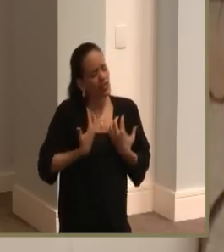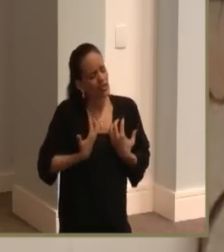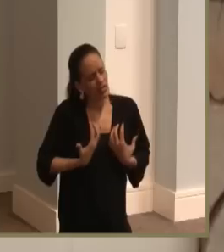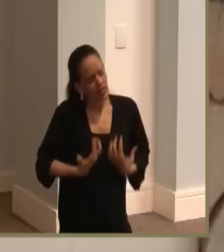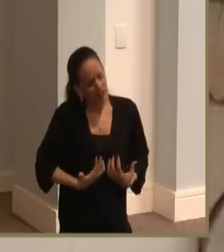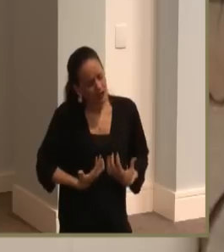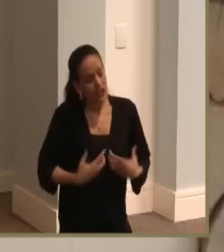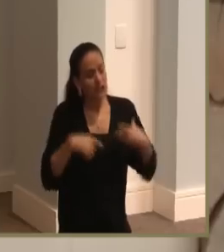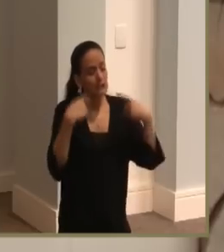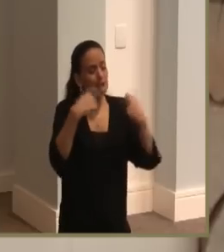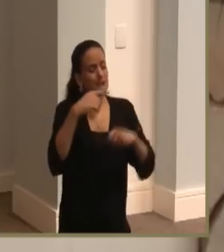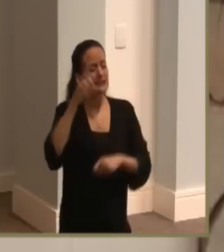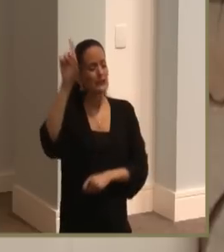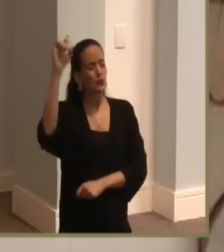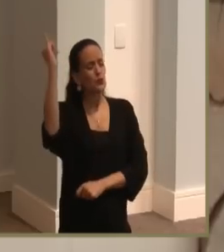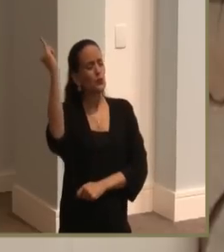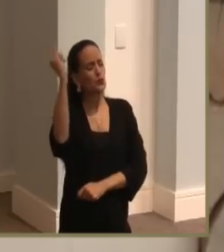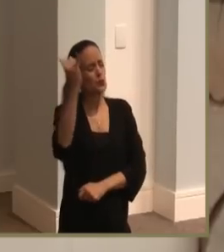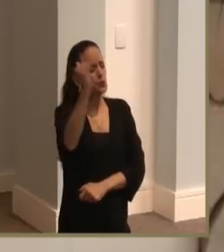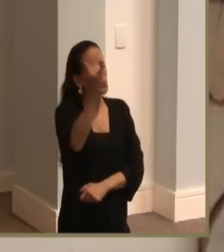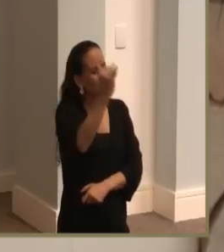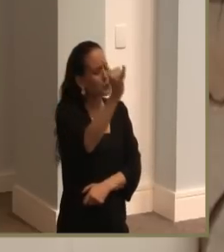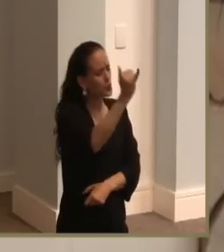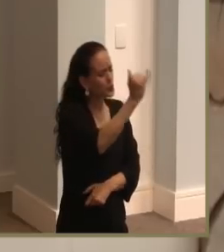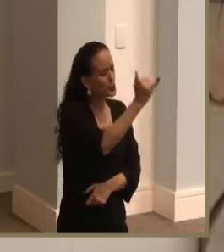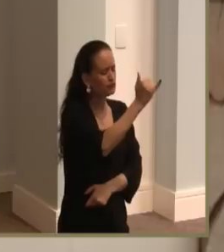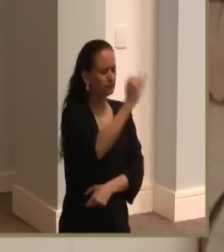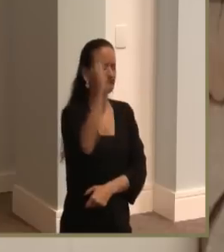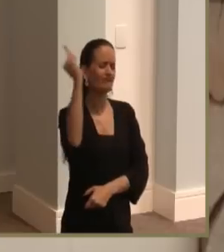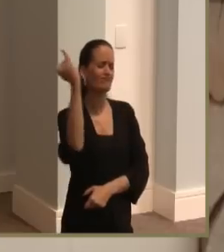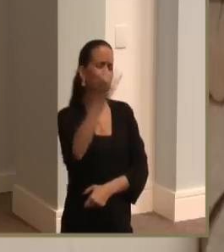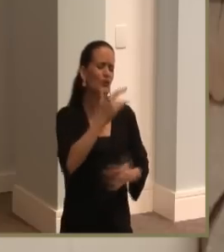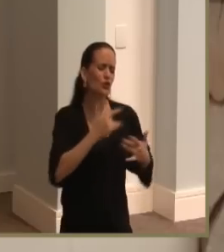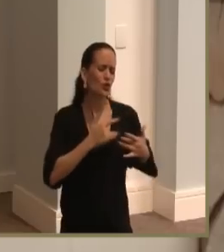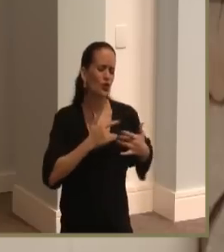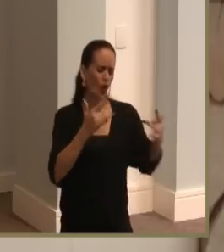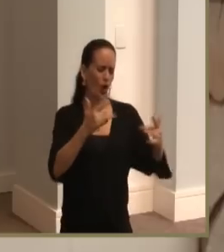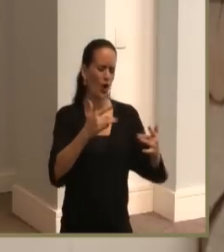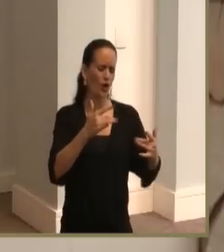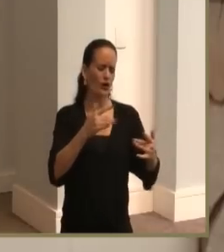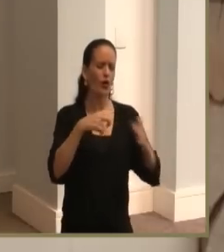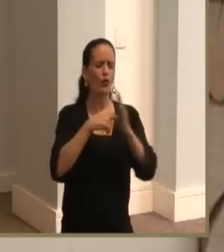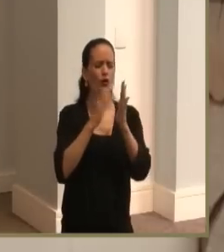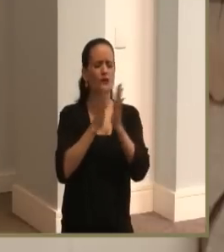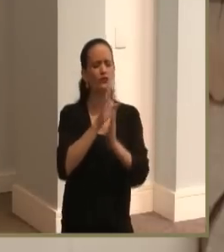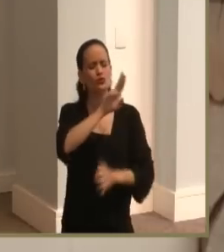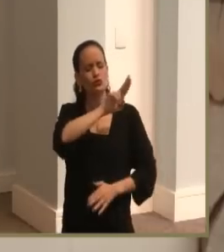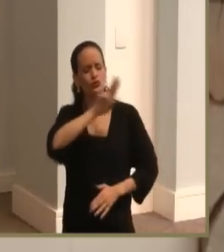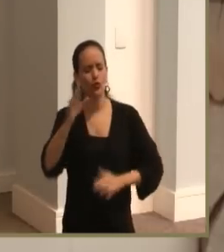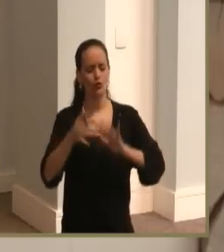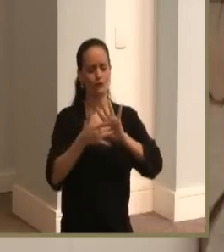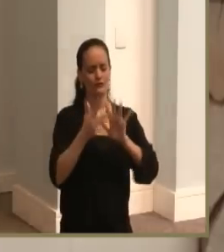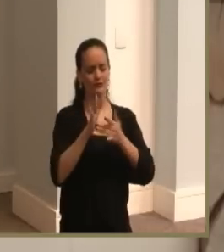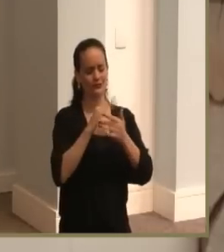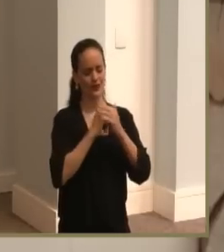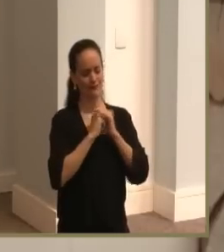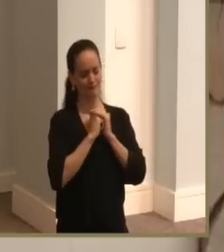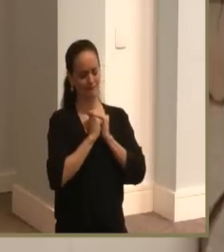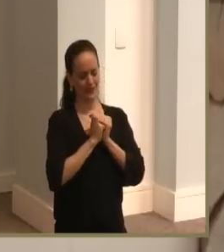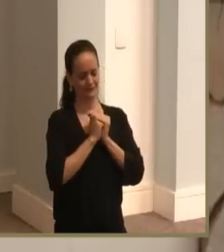precisa ouvir a tua voz. Fala, Senhor. É a nossa oração em nome de Jesus.